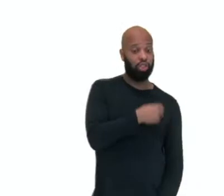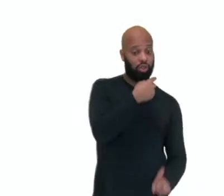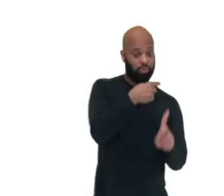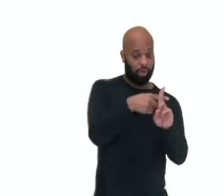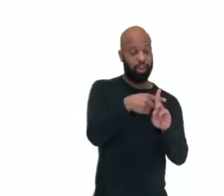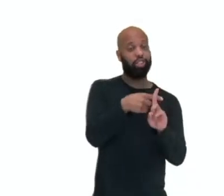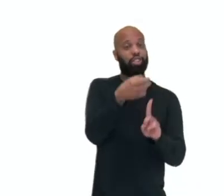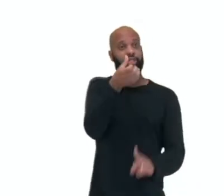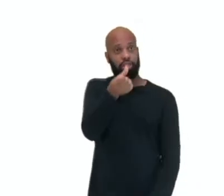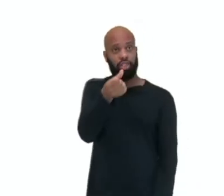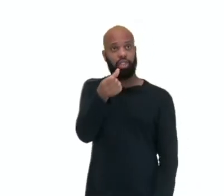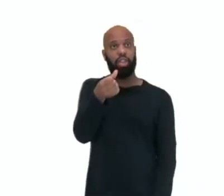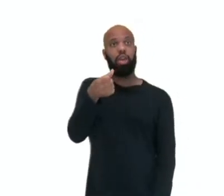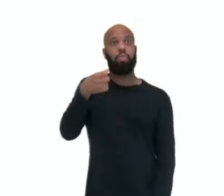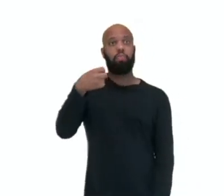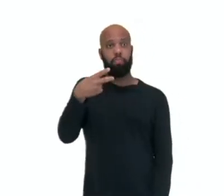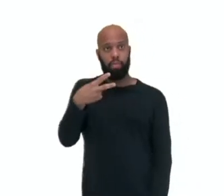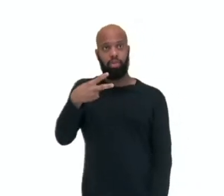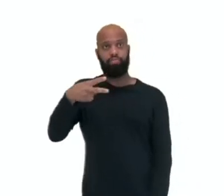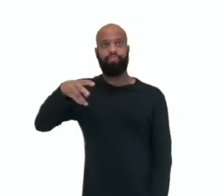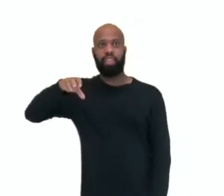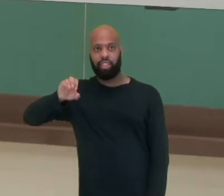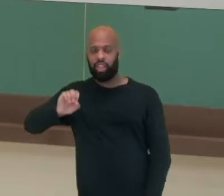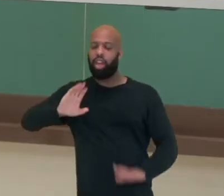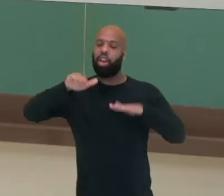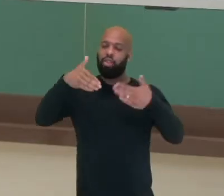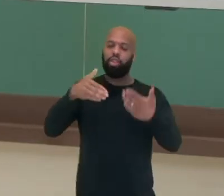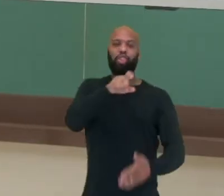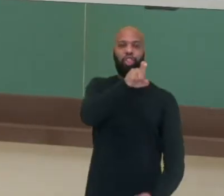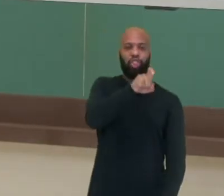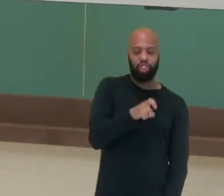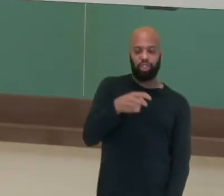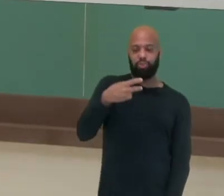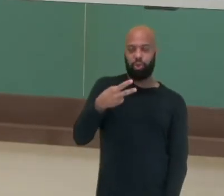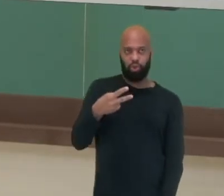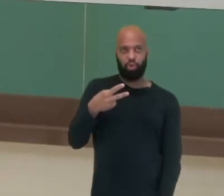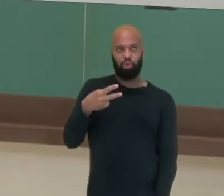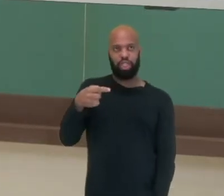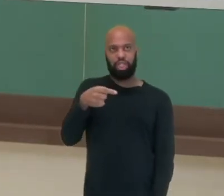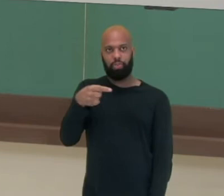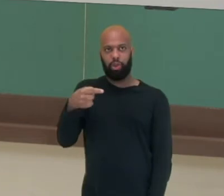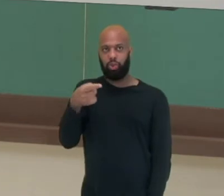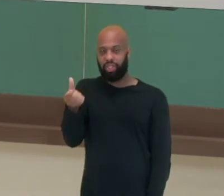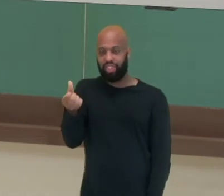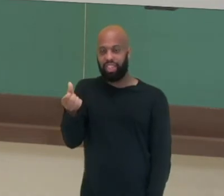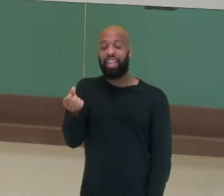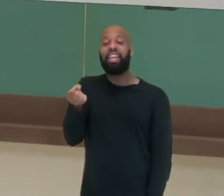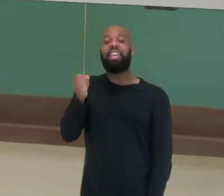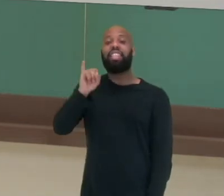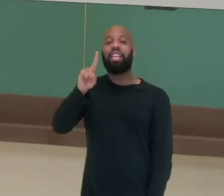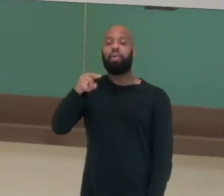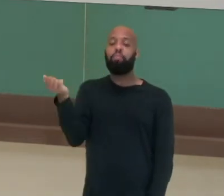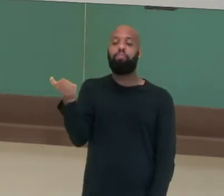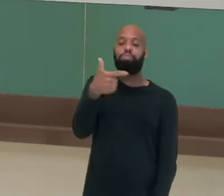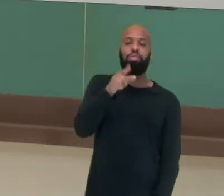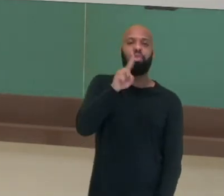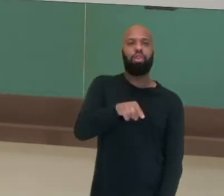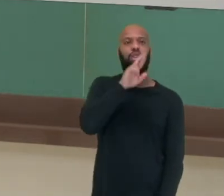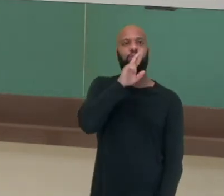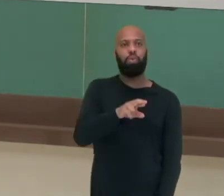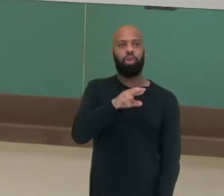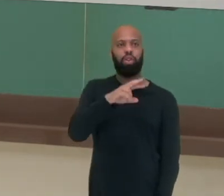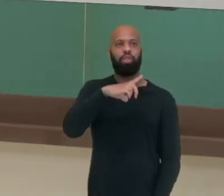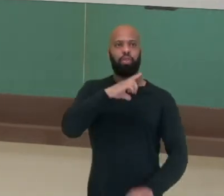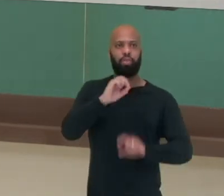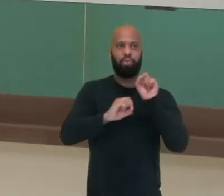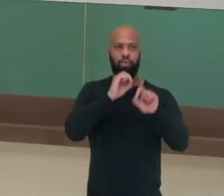6. Aí, vale aquela dica que eu falei para vocês, pessoal. O maior deles é a resposta, porque é onde as duas retas